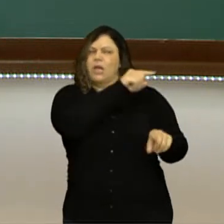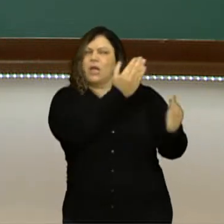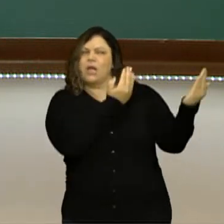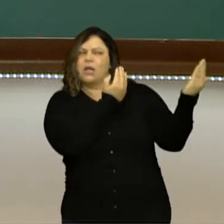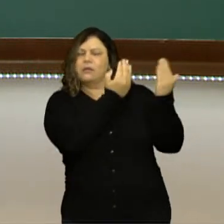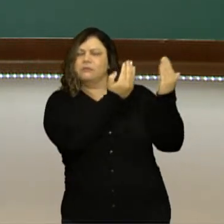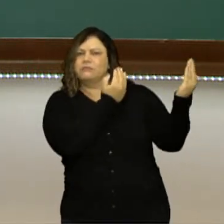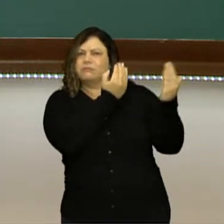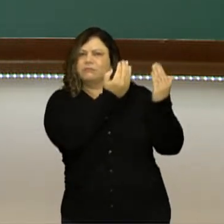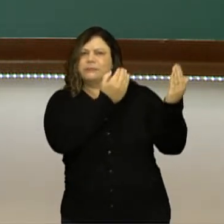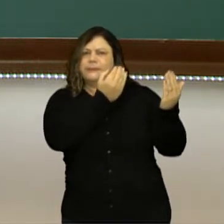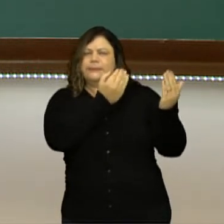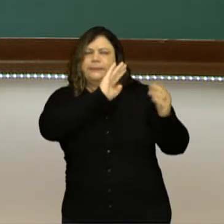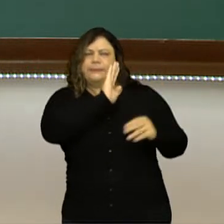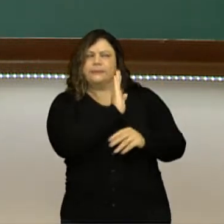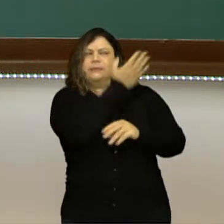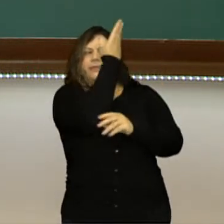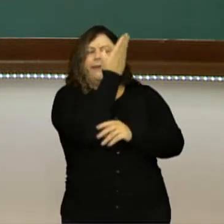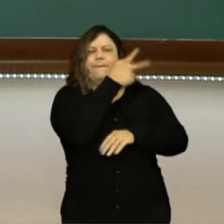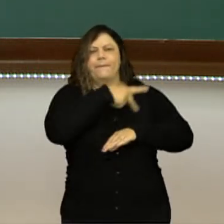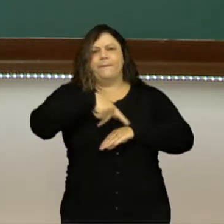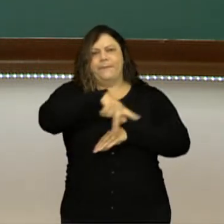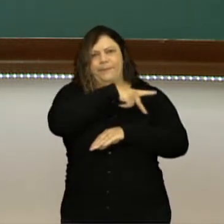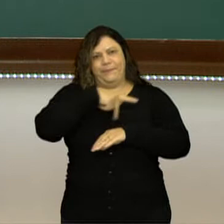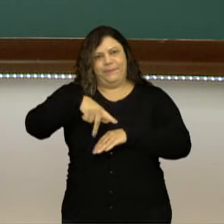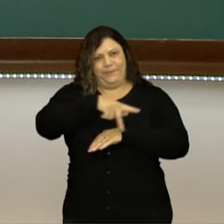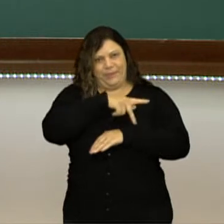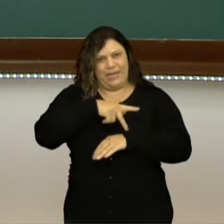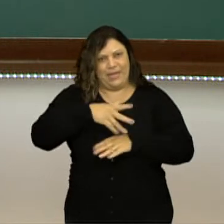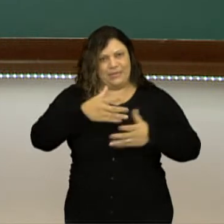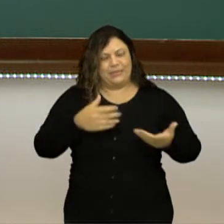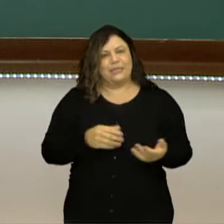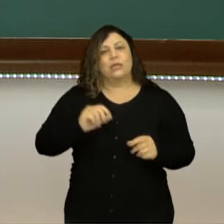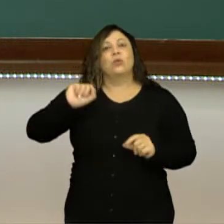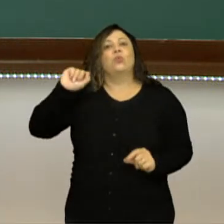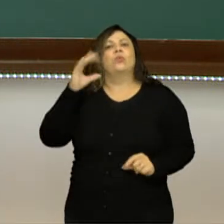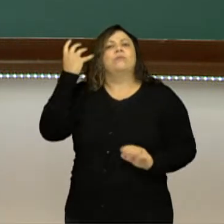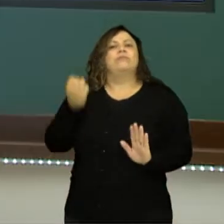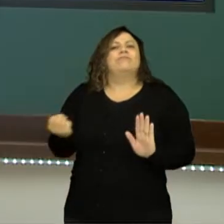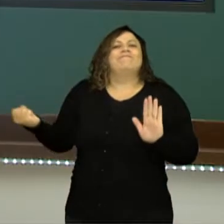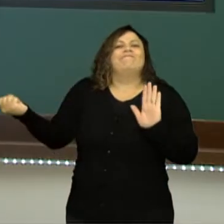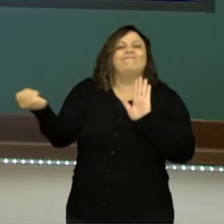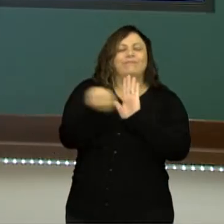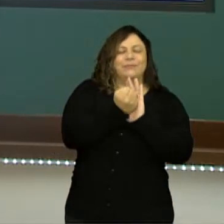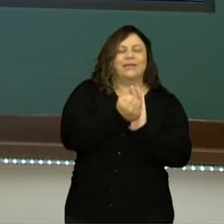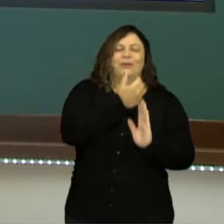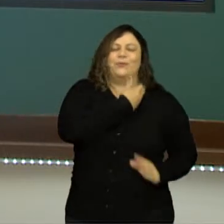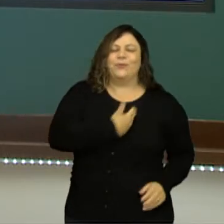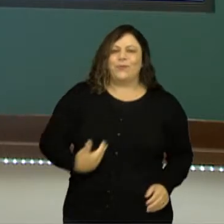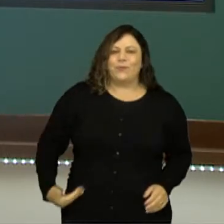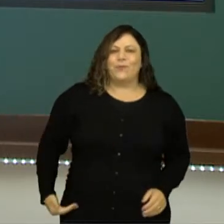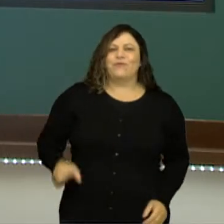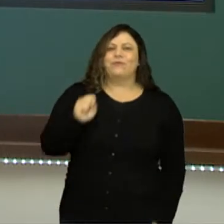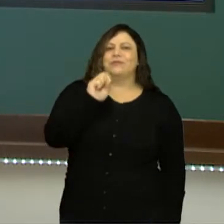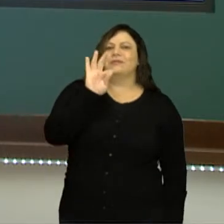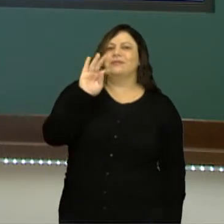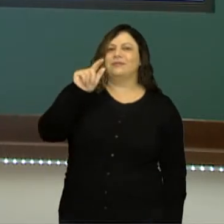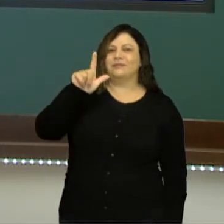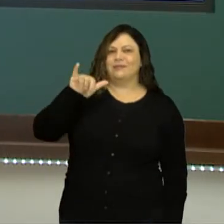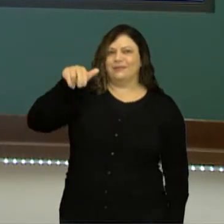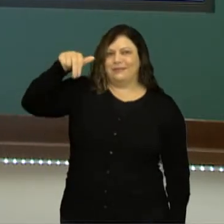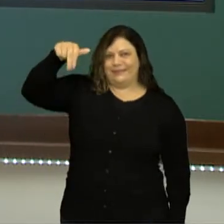serem traidores da pátria. Um dos eventos que marcou também o governo do Stalin